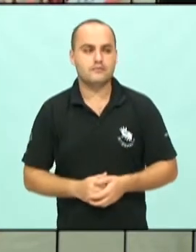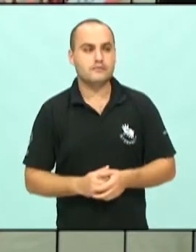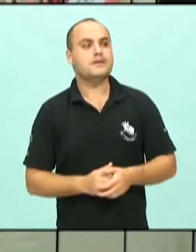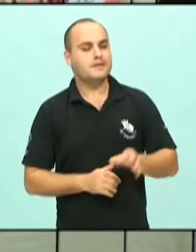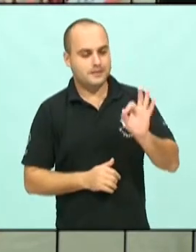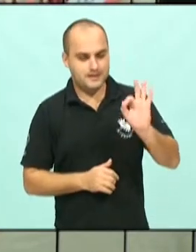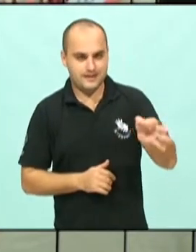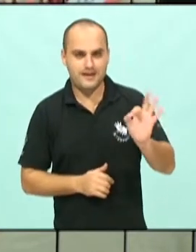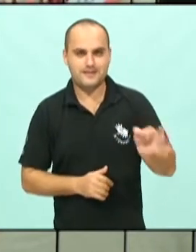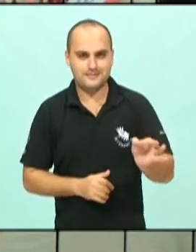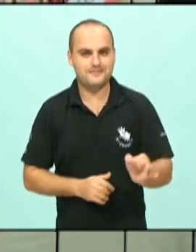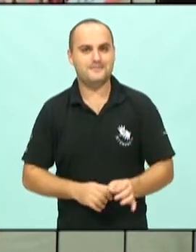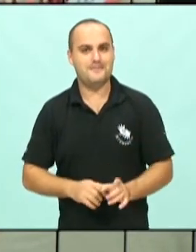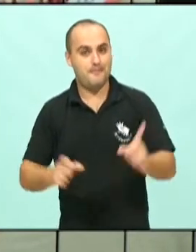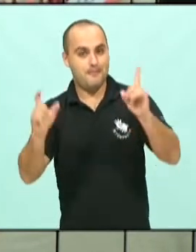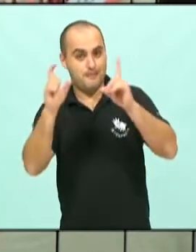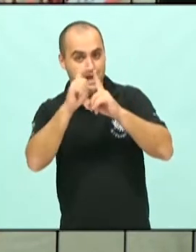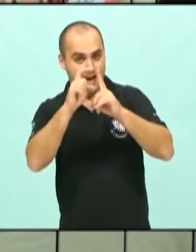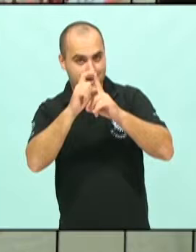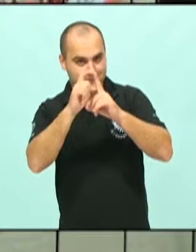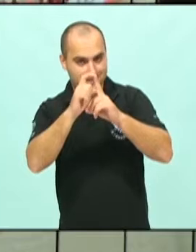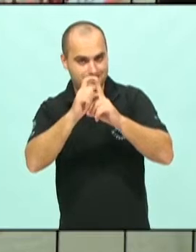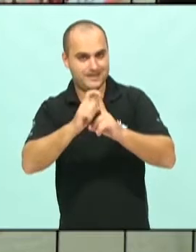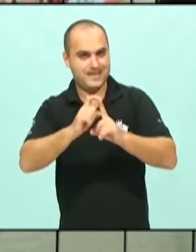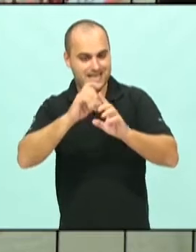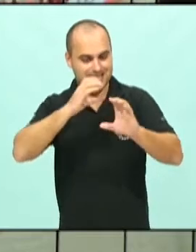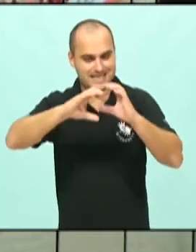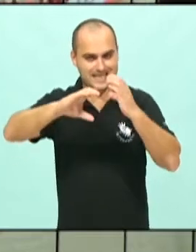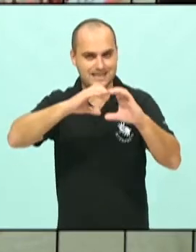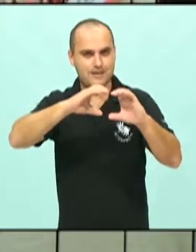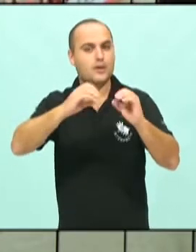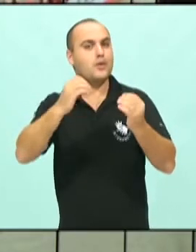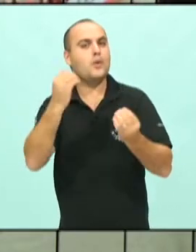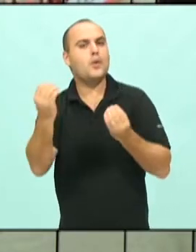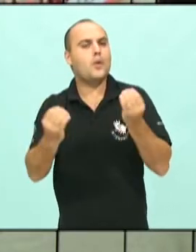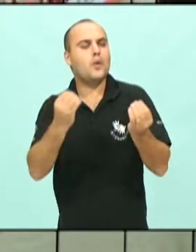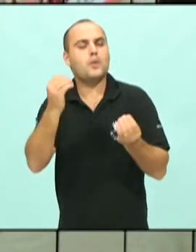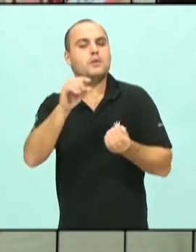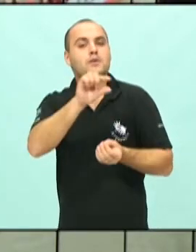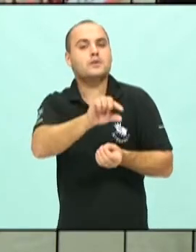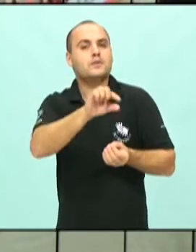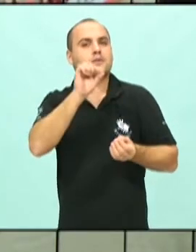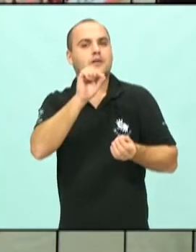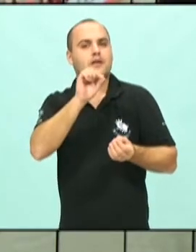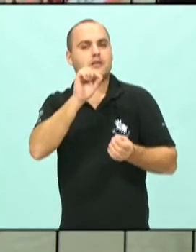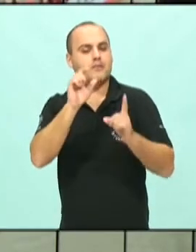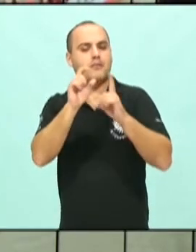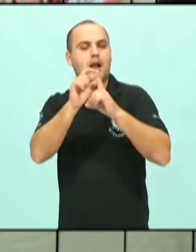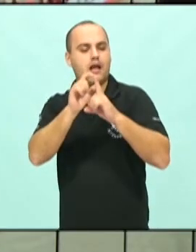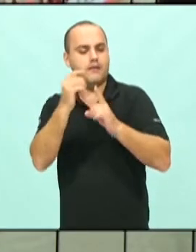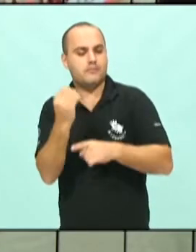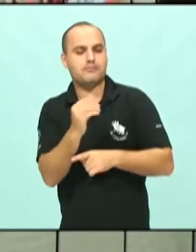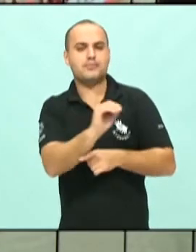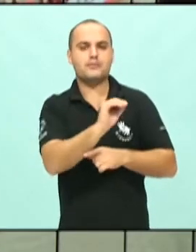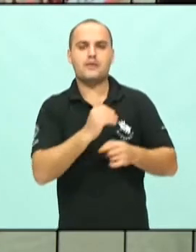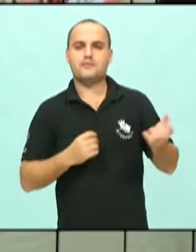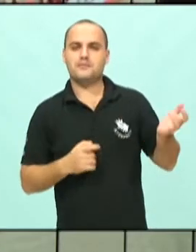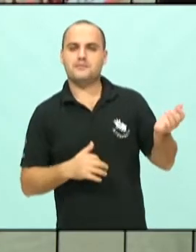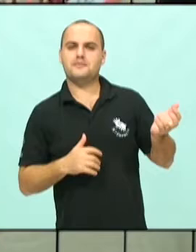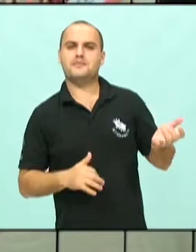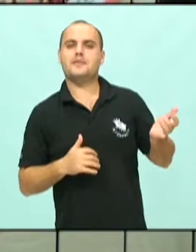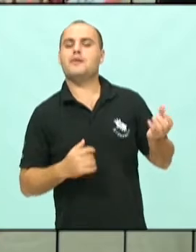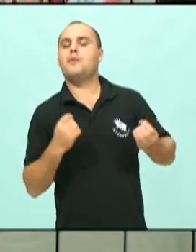ao álbum Palavra da Canção. É como escolher a palavra para colocar naquela canção, né?